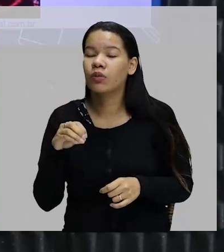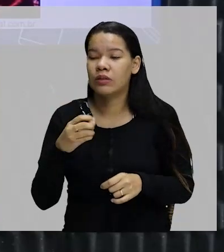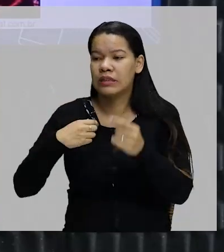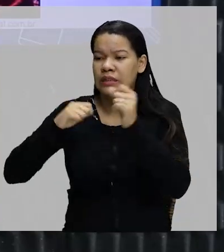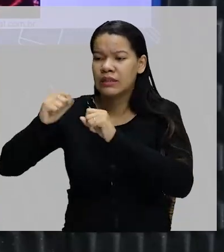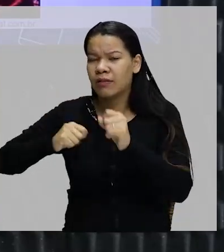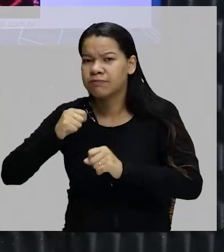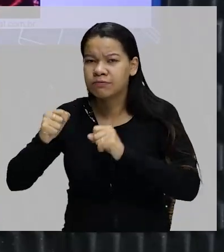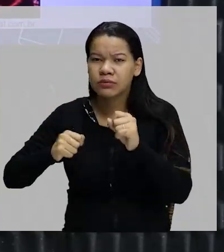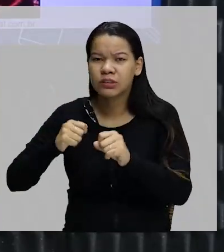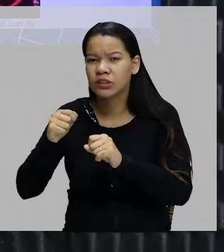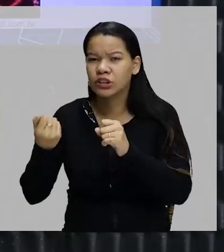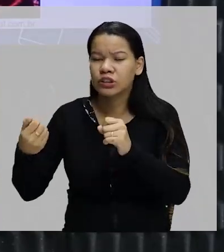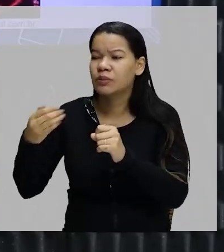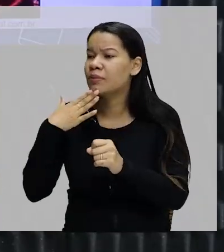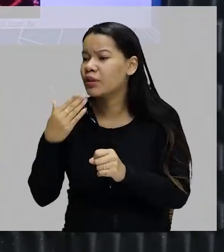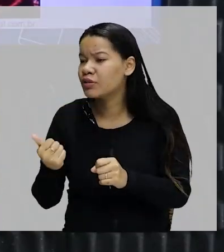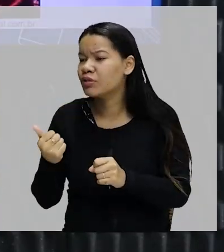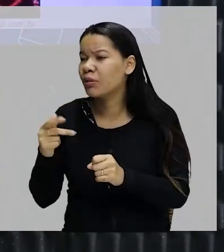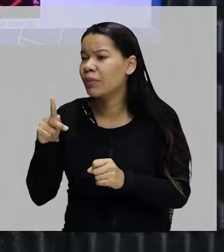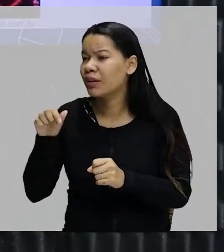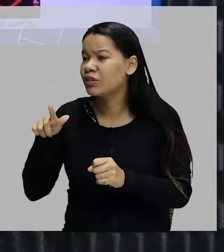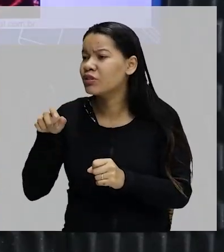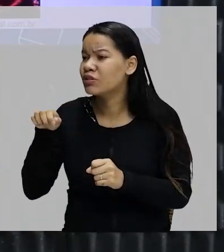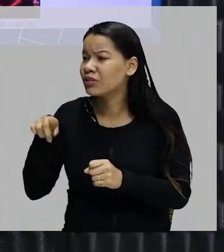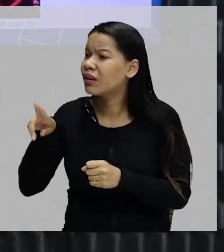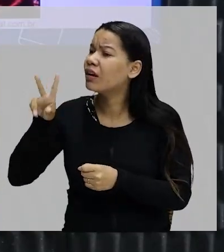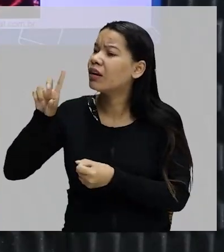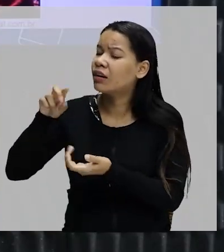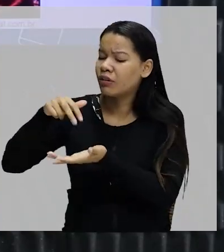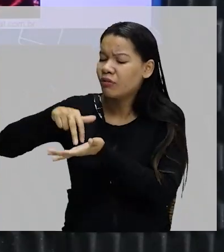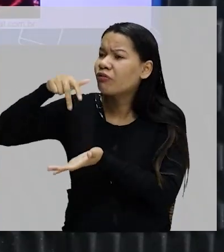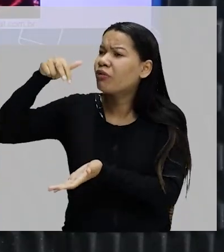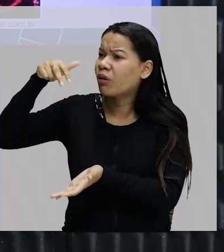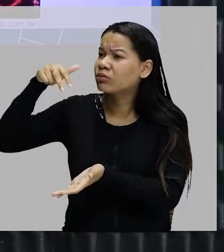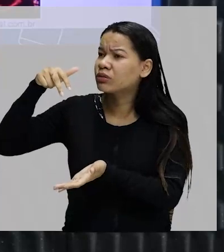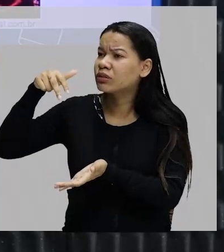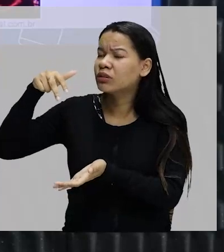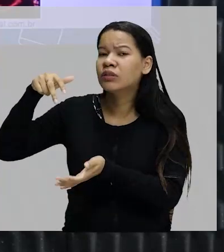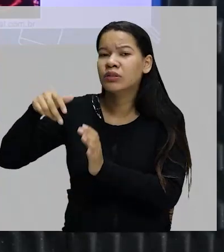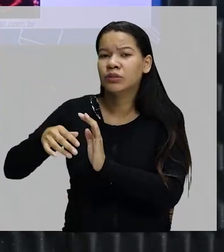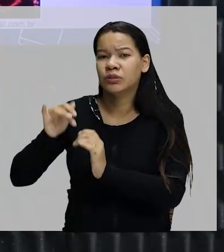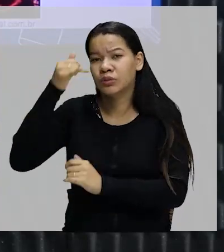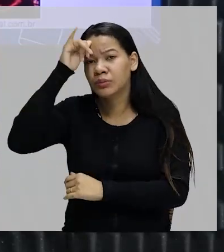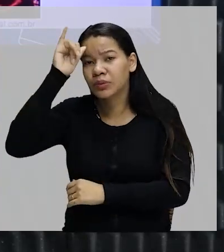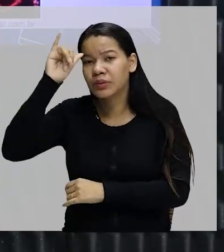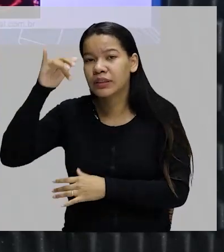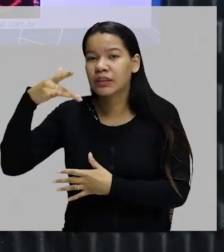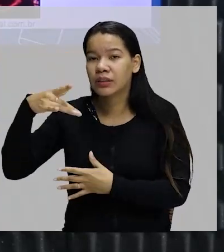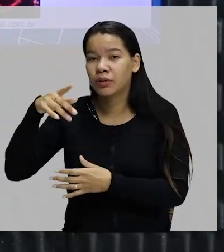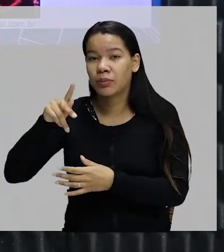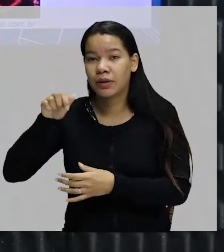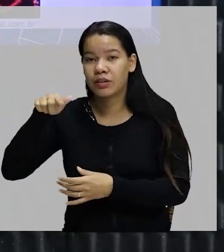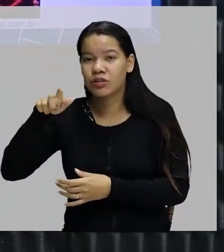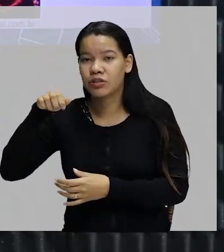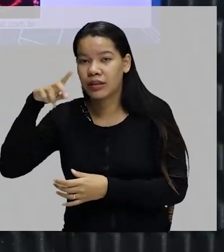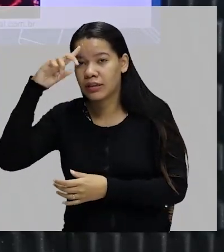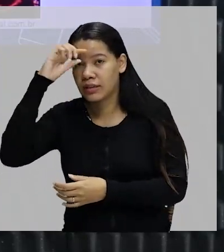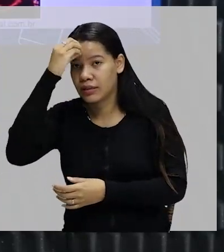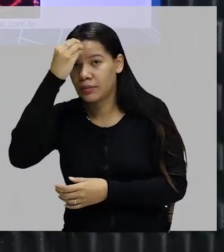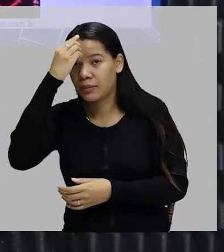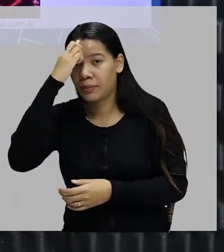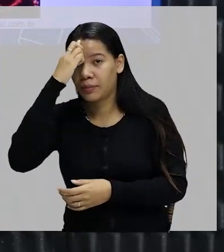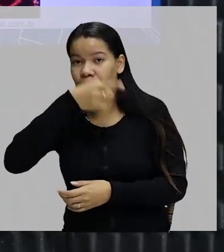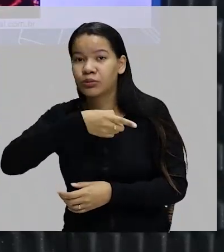o pajé enviou algumas índias bem bonitas para chamar a atenção dos boiadeiros, que